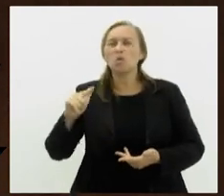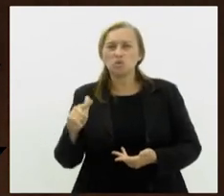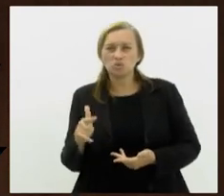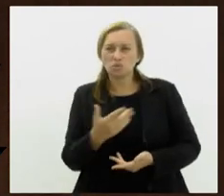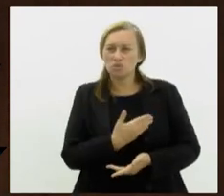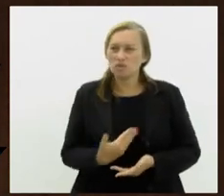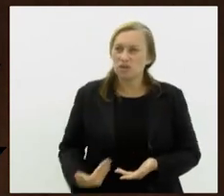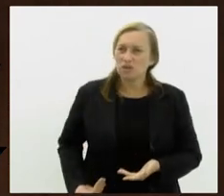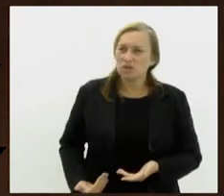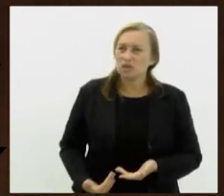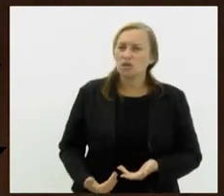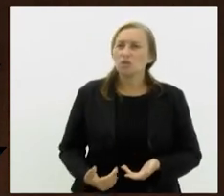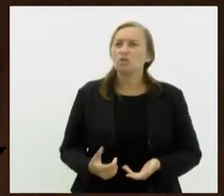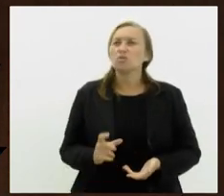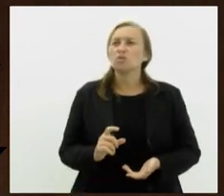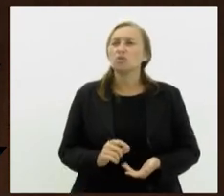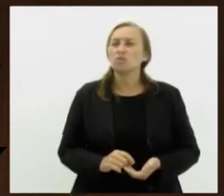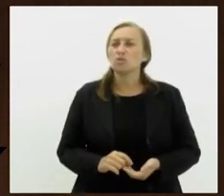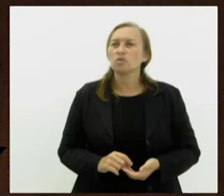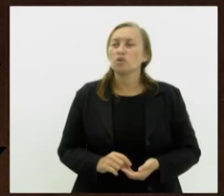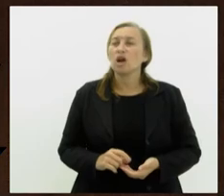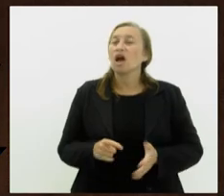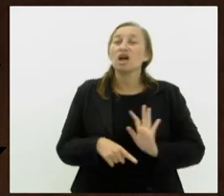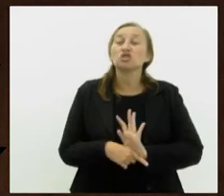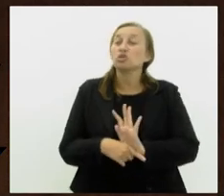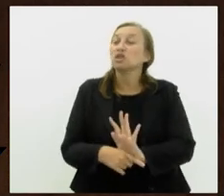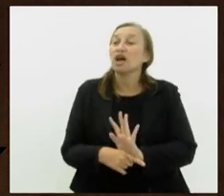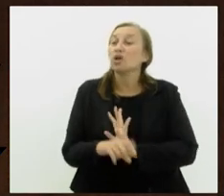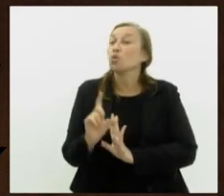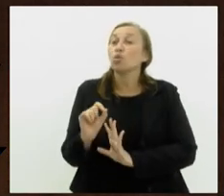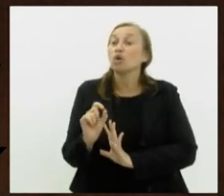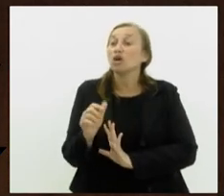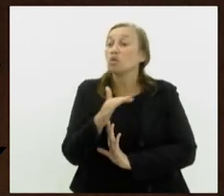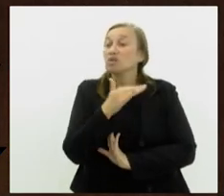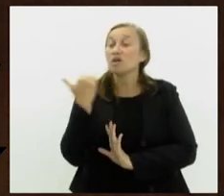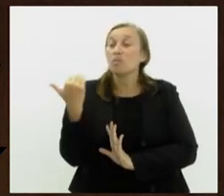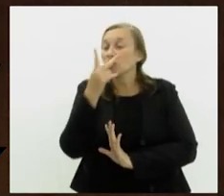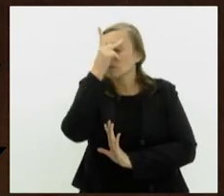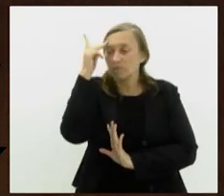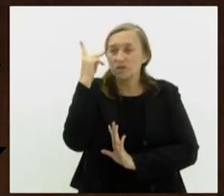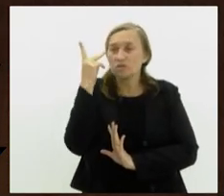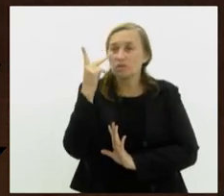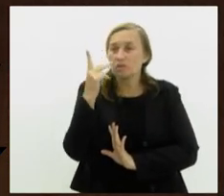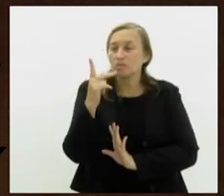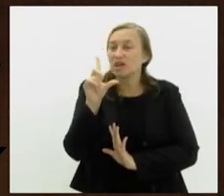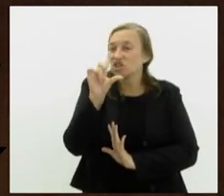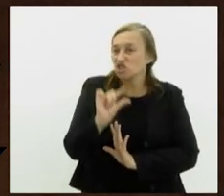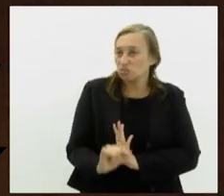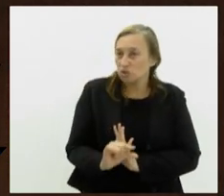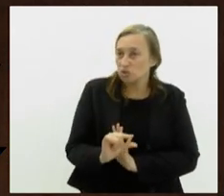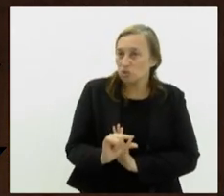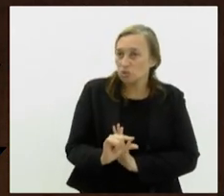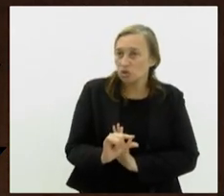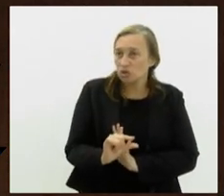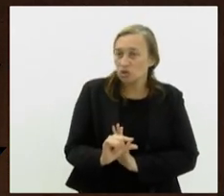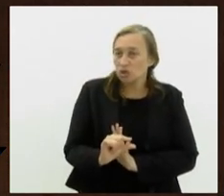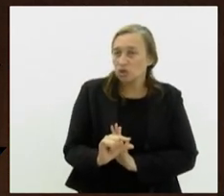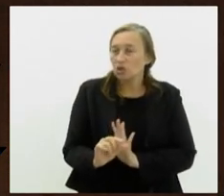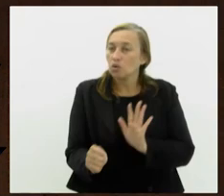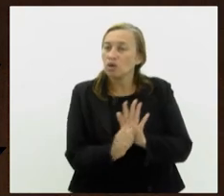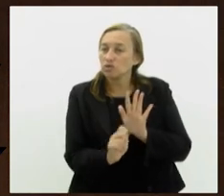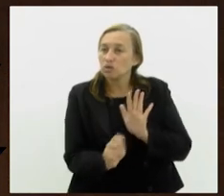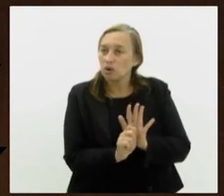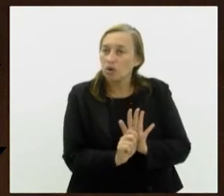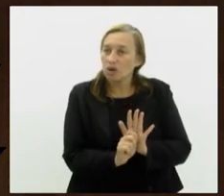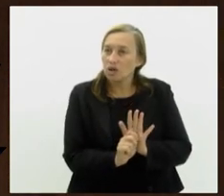o que é que essas chacinas contribuíram para diminuir o poder do tráfico e o poder da milícia? Muito